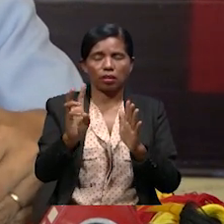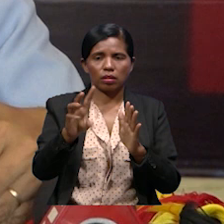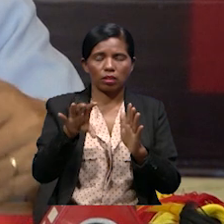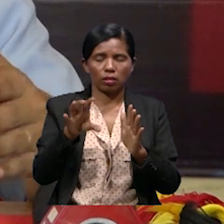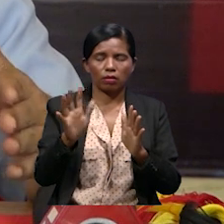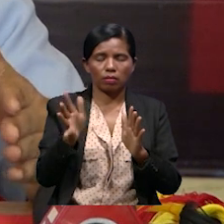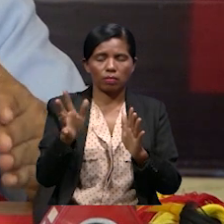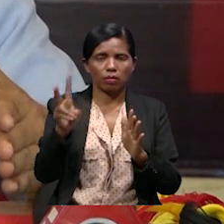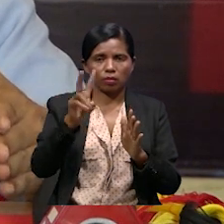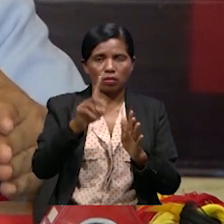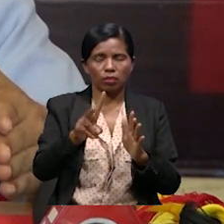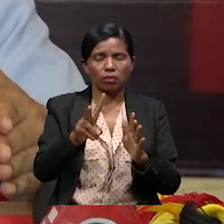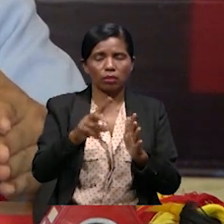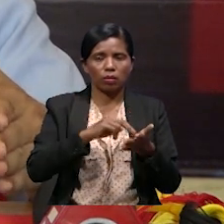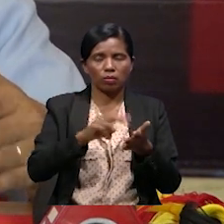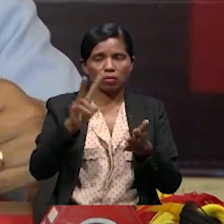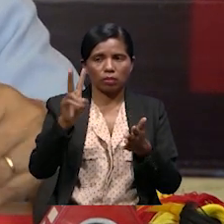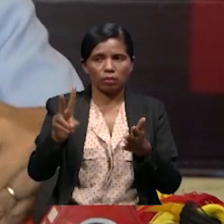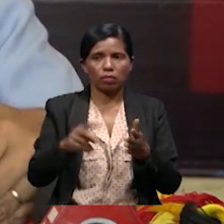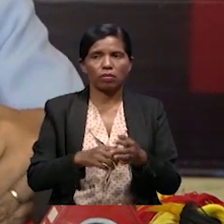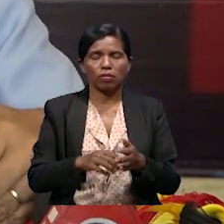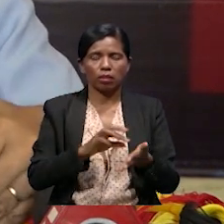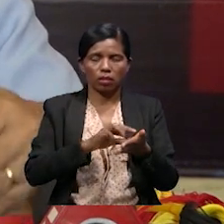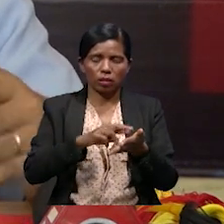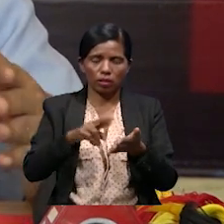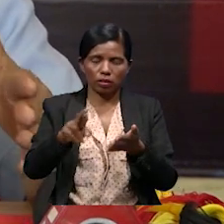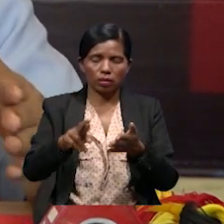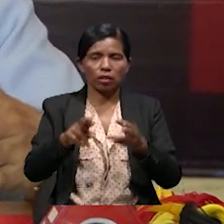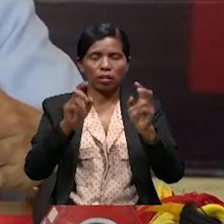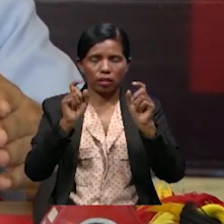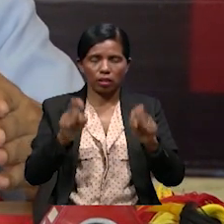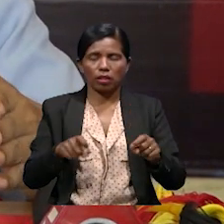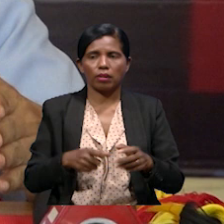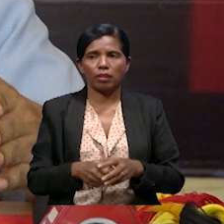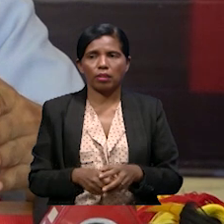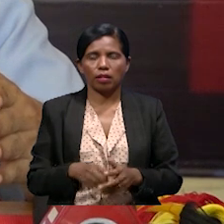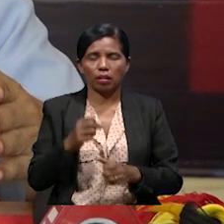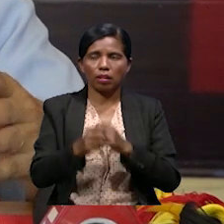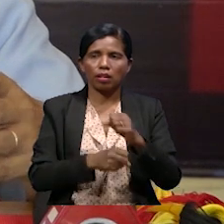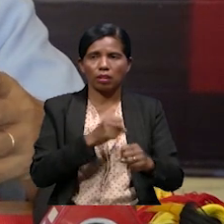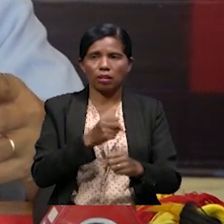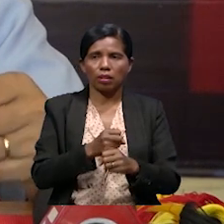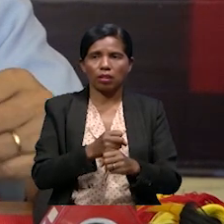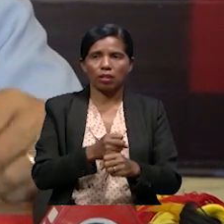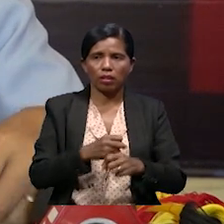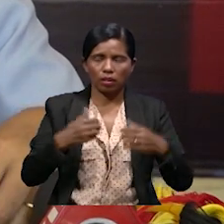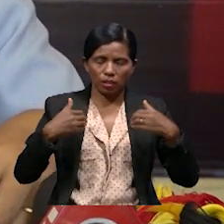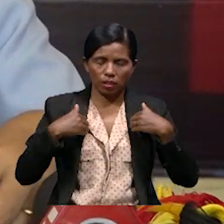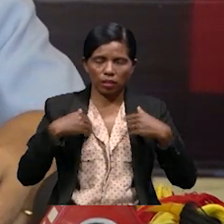kata recenseamento ne obrigatório e atualização ne caratina e a